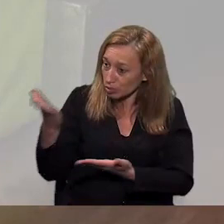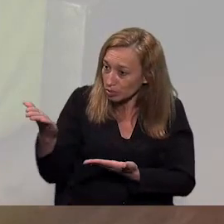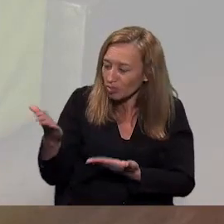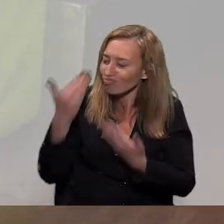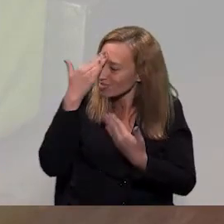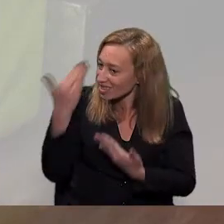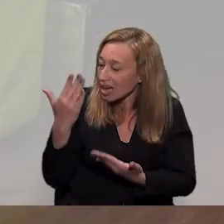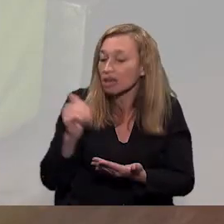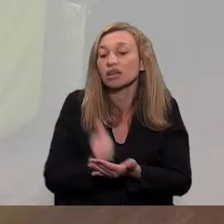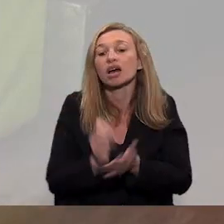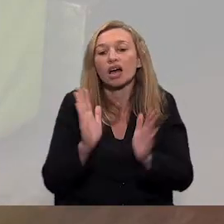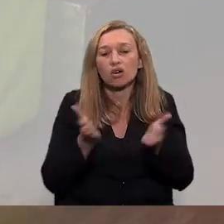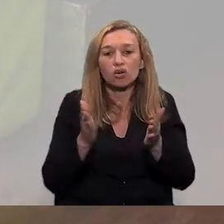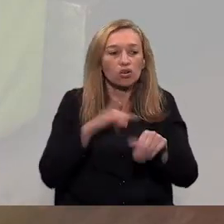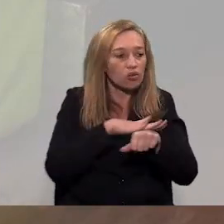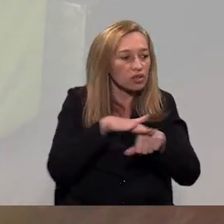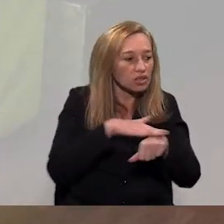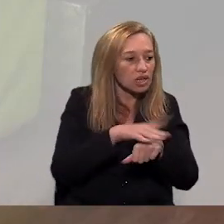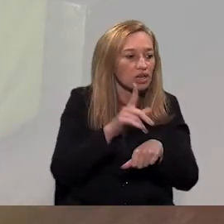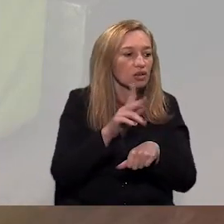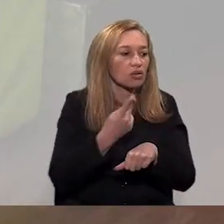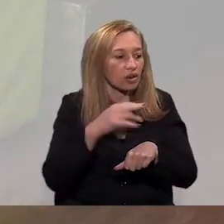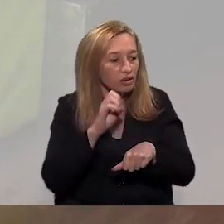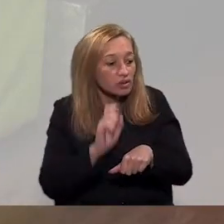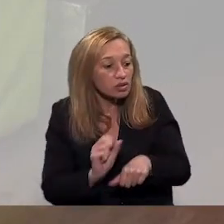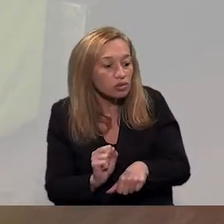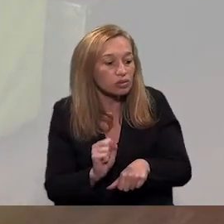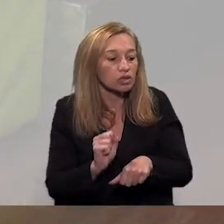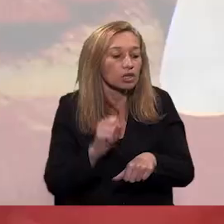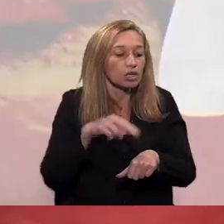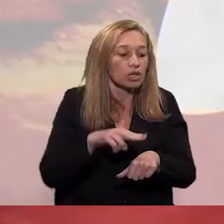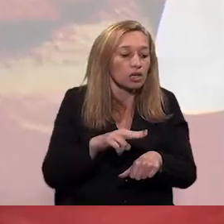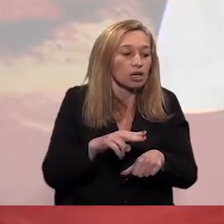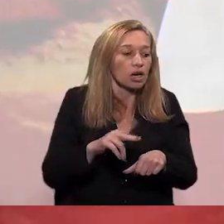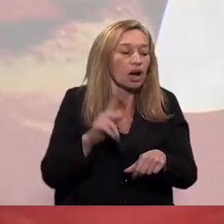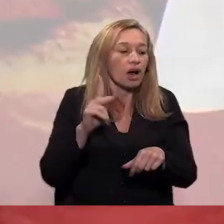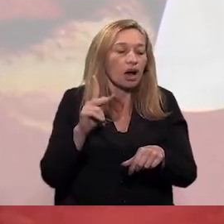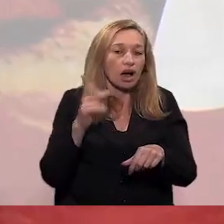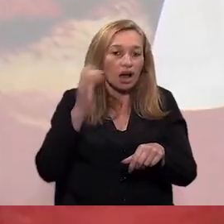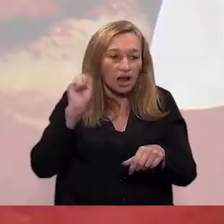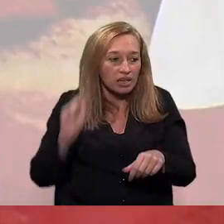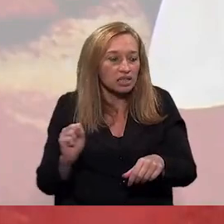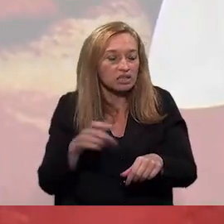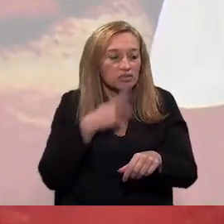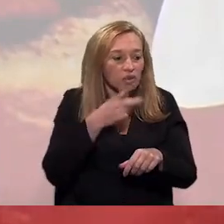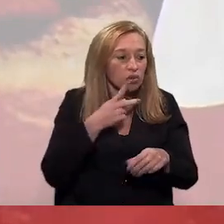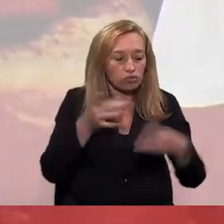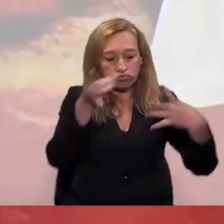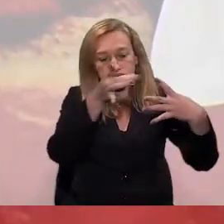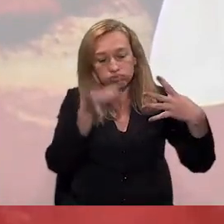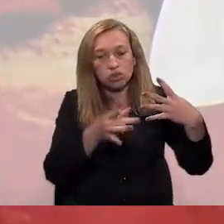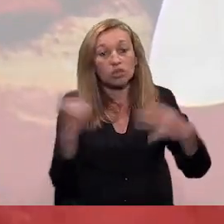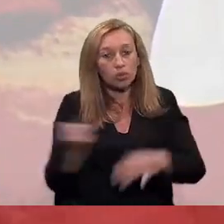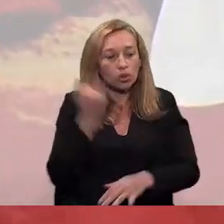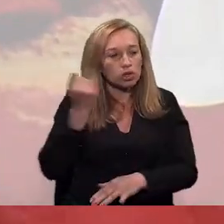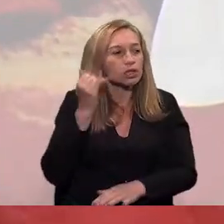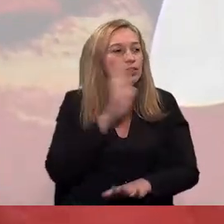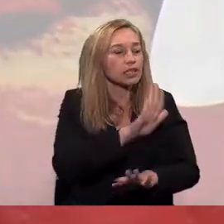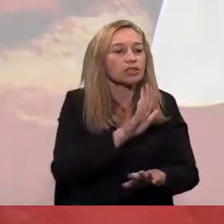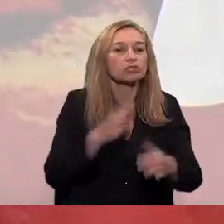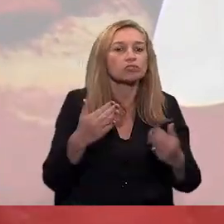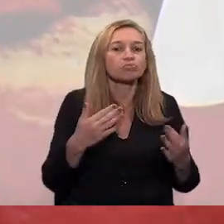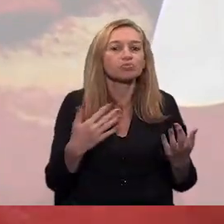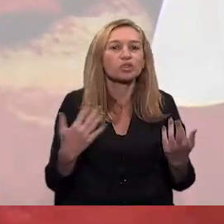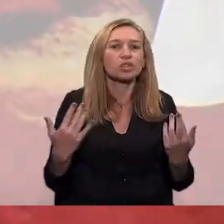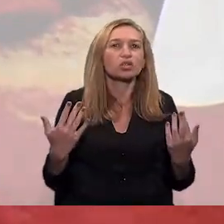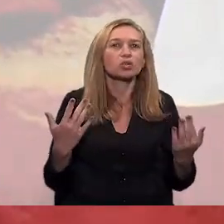depoimento, tá, Laís? E eu vou conversar com o Harrison na questão que a Laís tocou em pontos importantes, que são eles, né? A questão